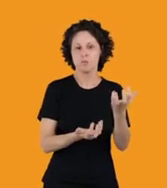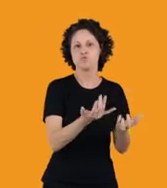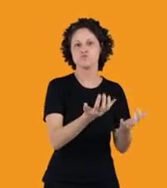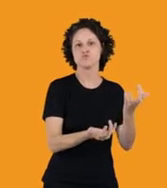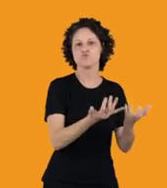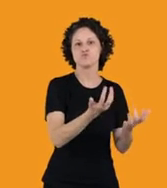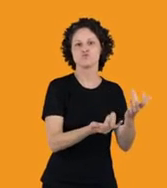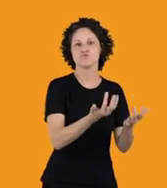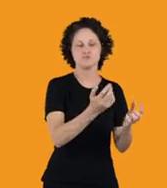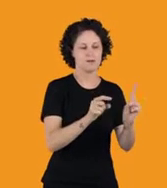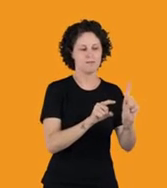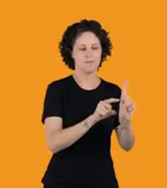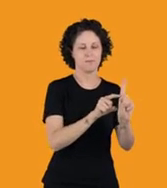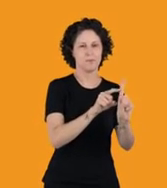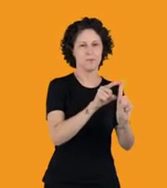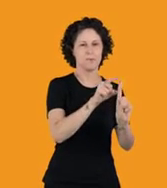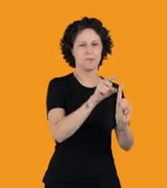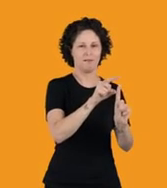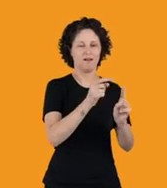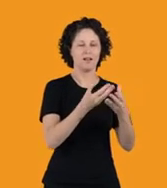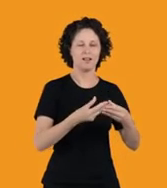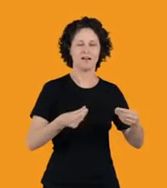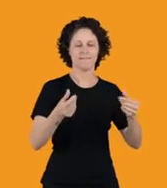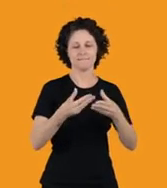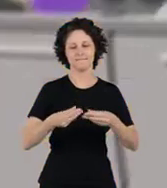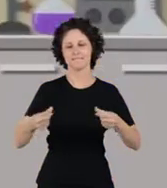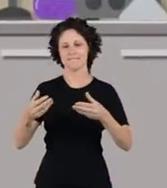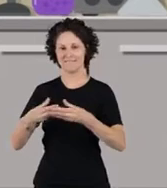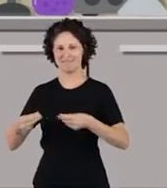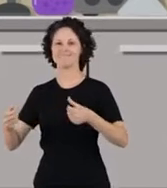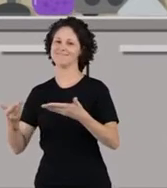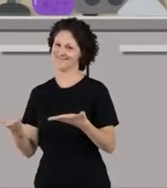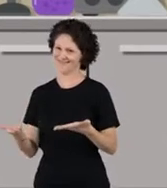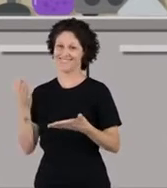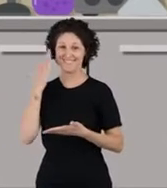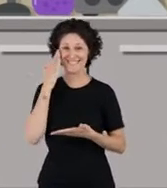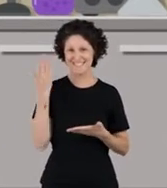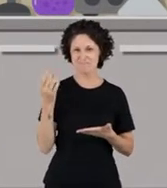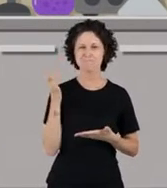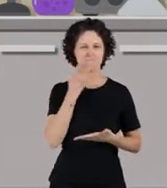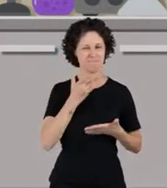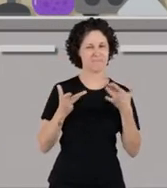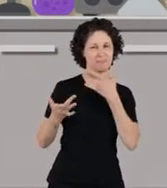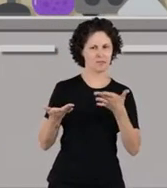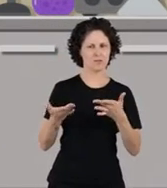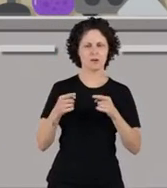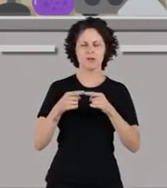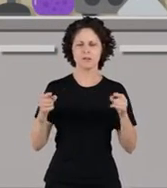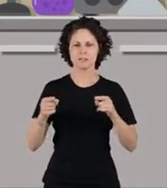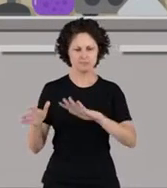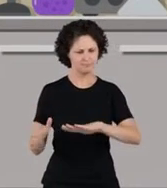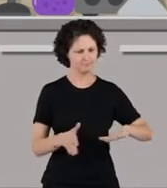da temperatura, os alimentos mudam as suas texturas, amolecendo. Então, o que o ovo tem de diferente que